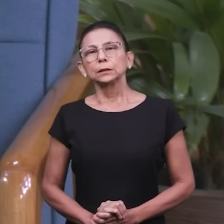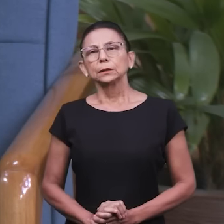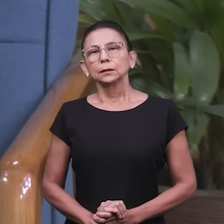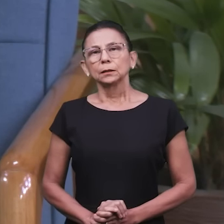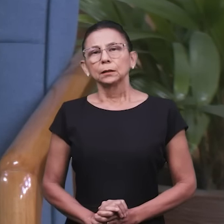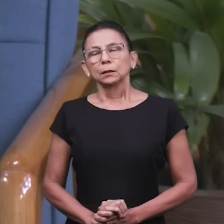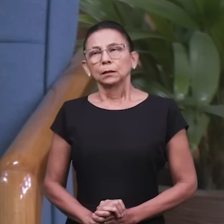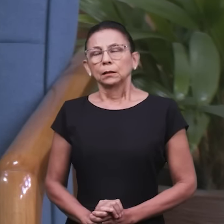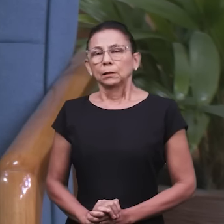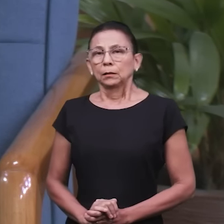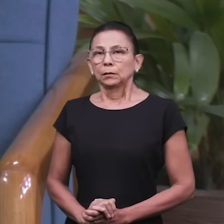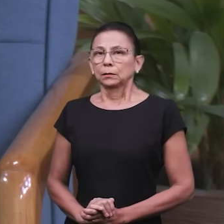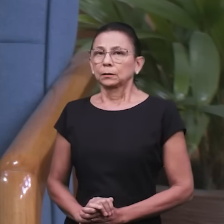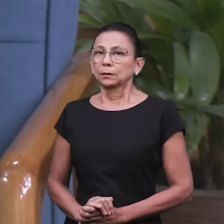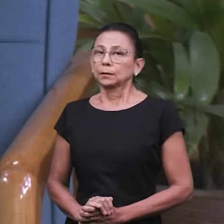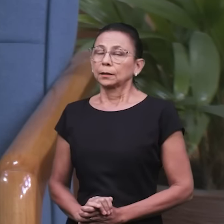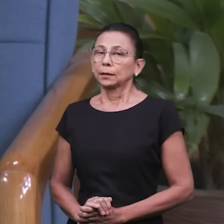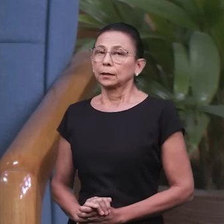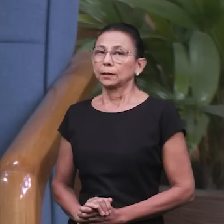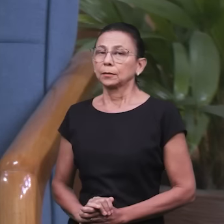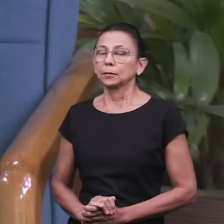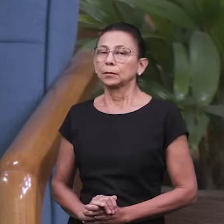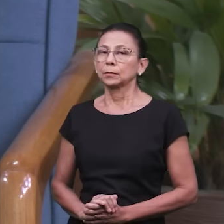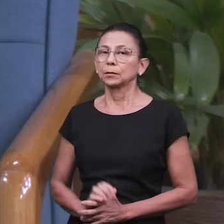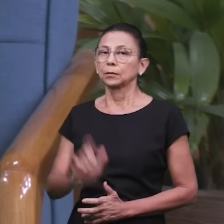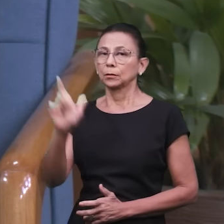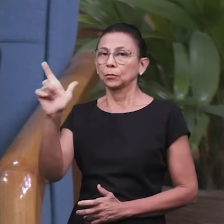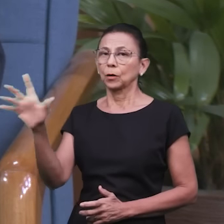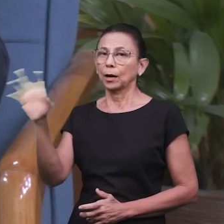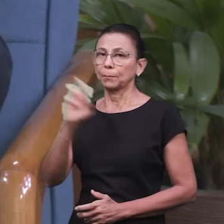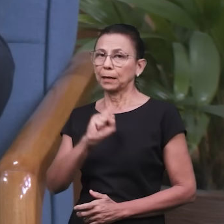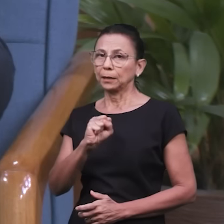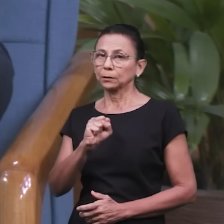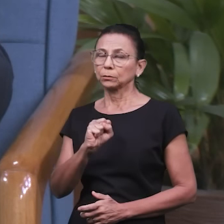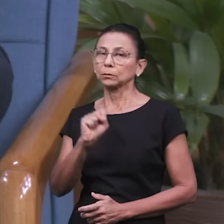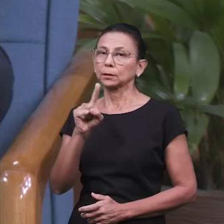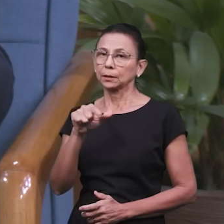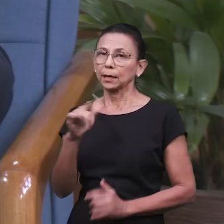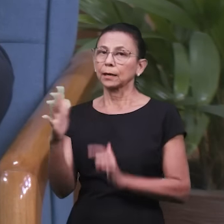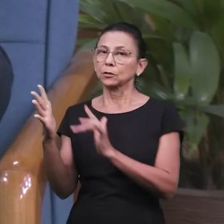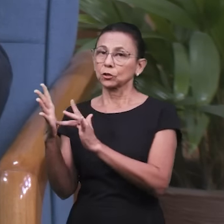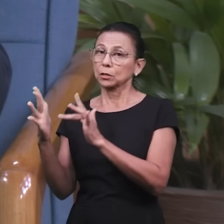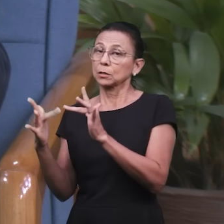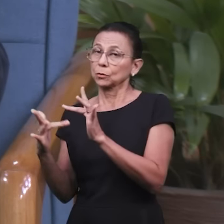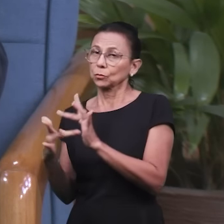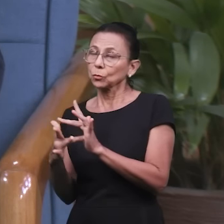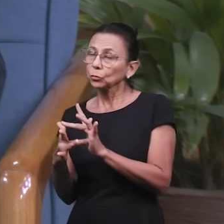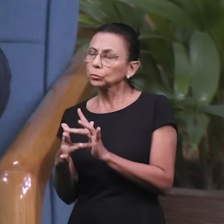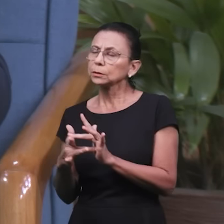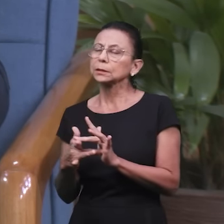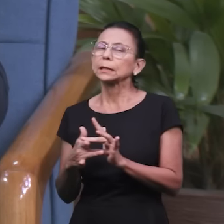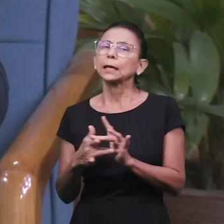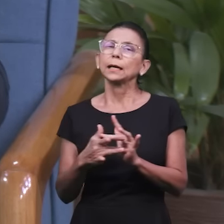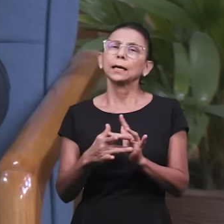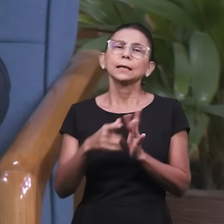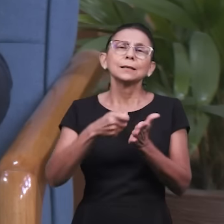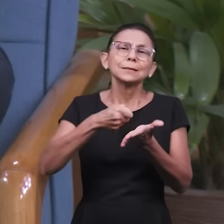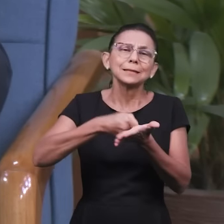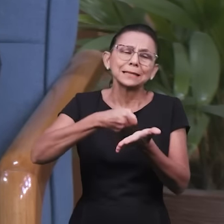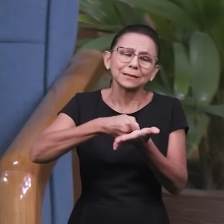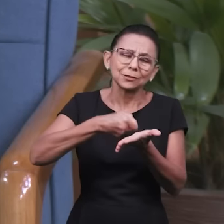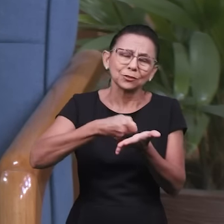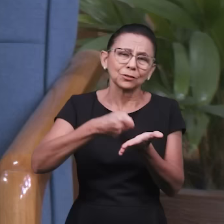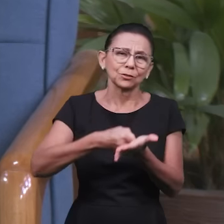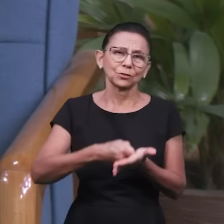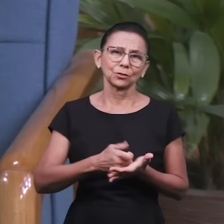houve uma tentativa do amado em que esta igreja infiel abrisse o seu